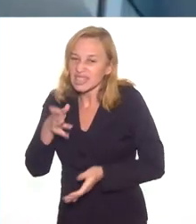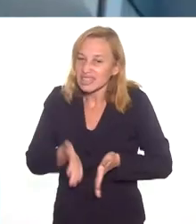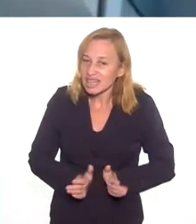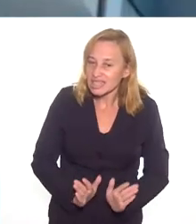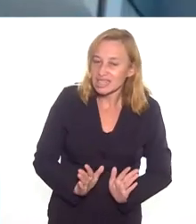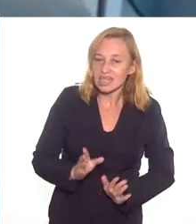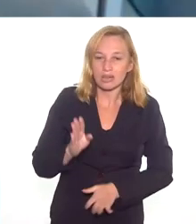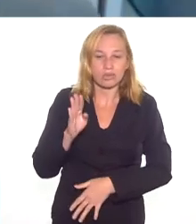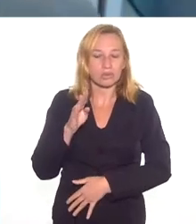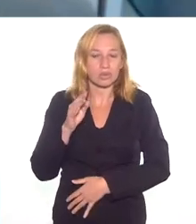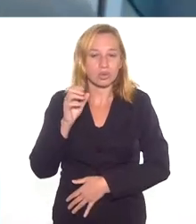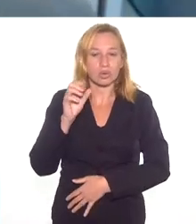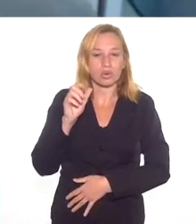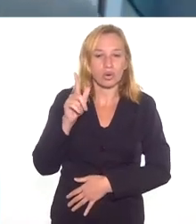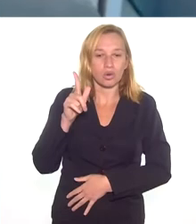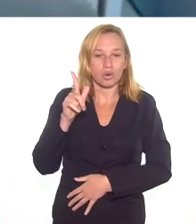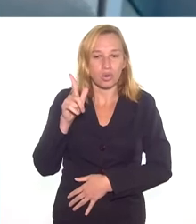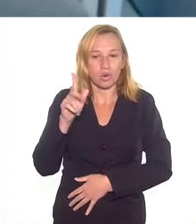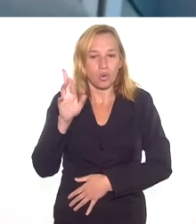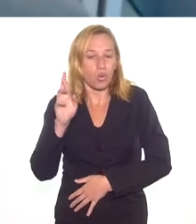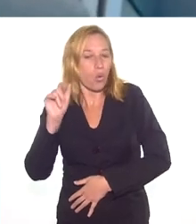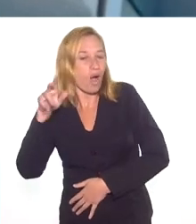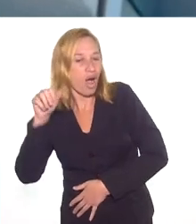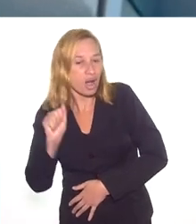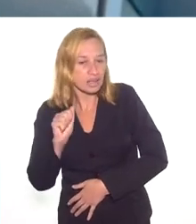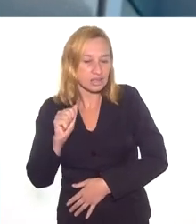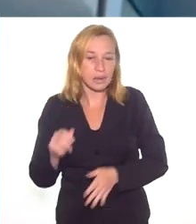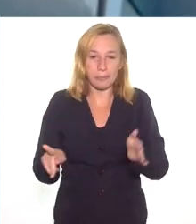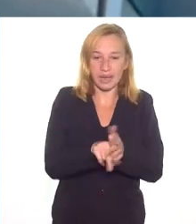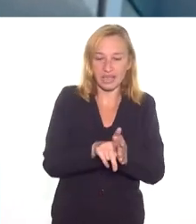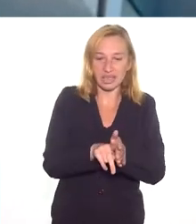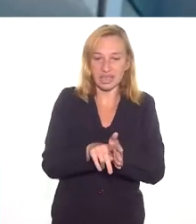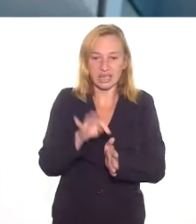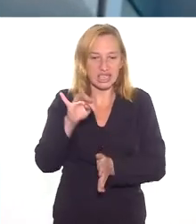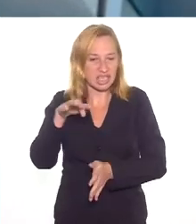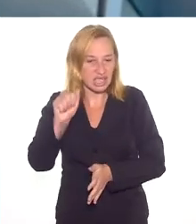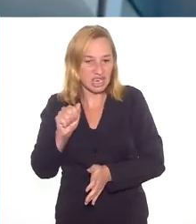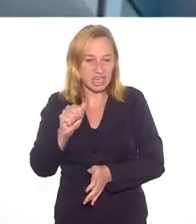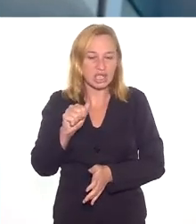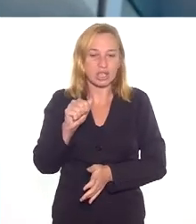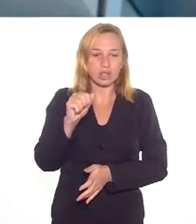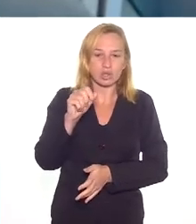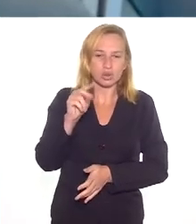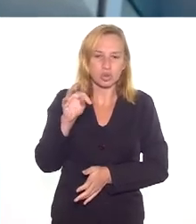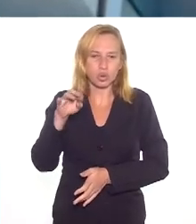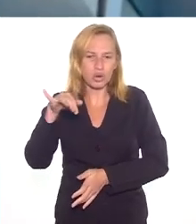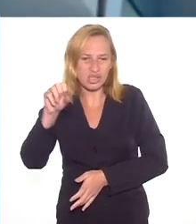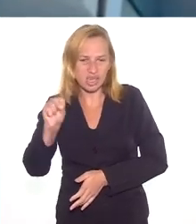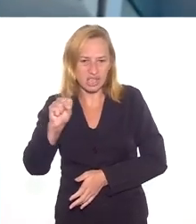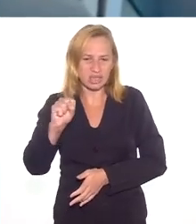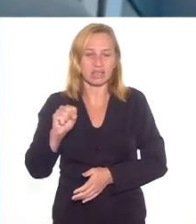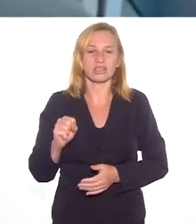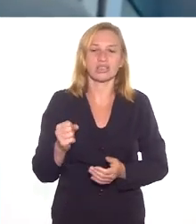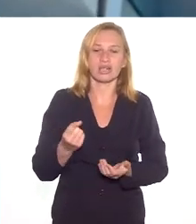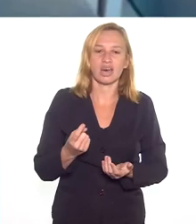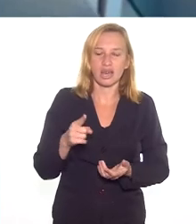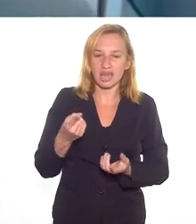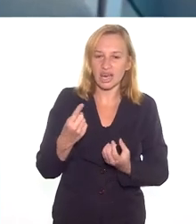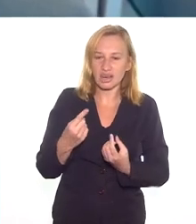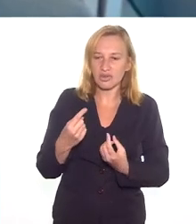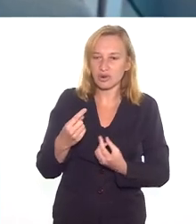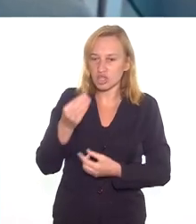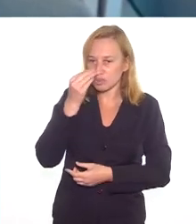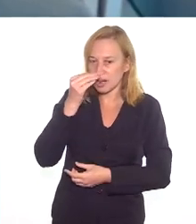Jacques, você nasceu na África, em Ruanda, e faz parte da etnia Tutsi, exatamente aquela que